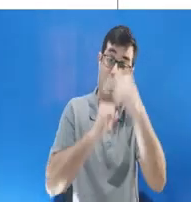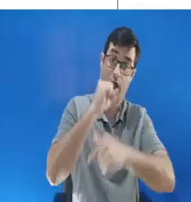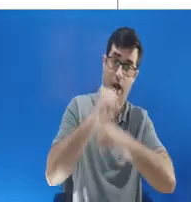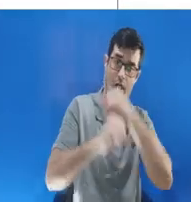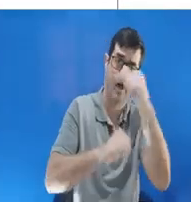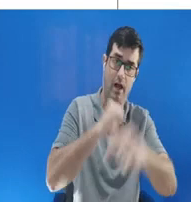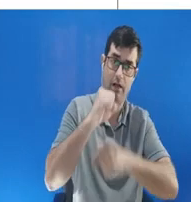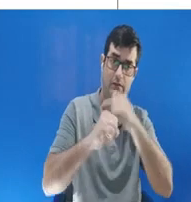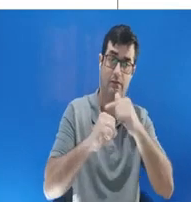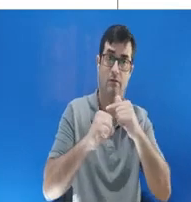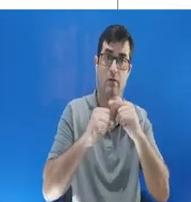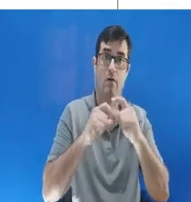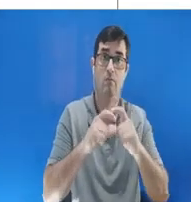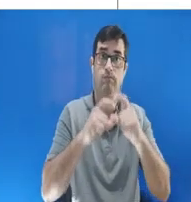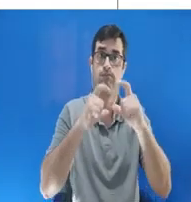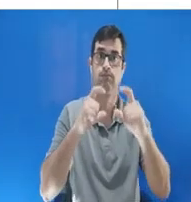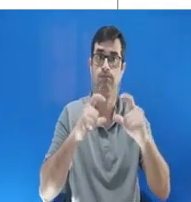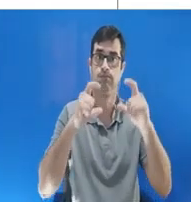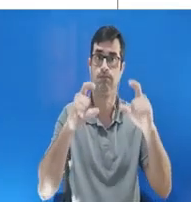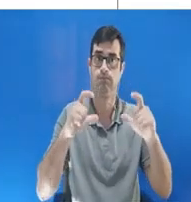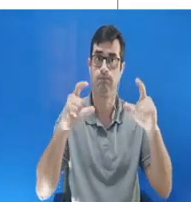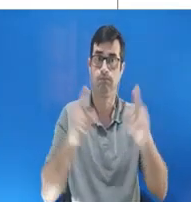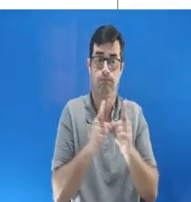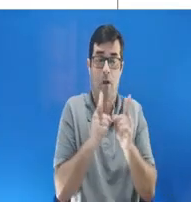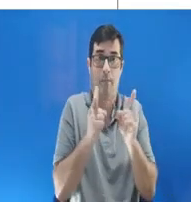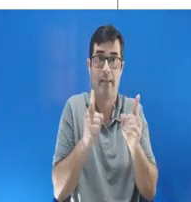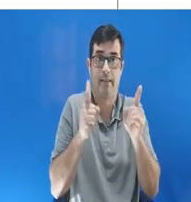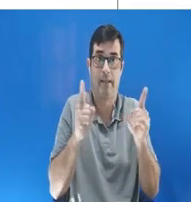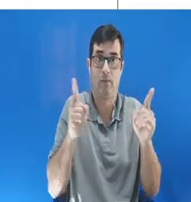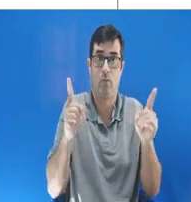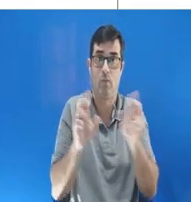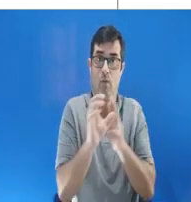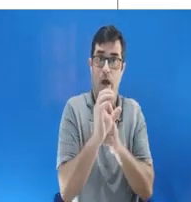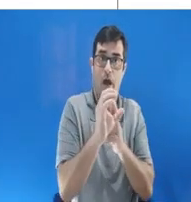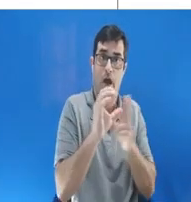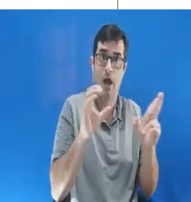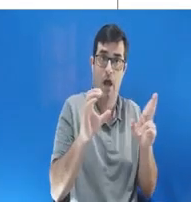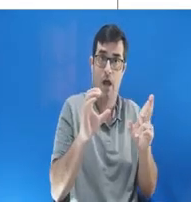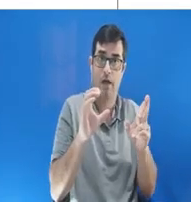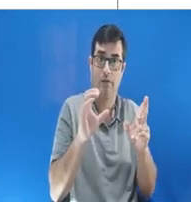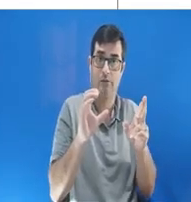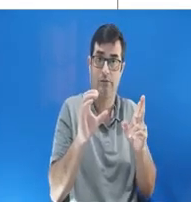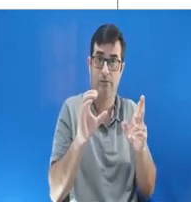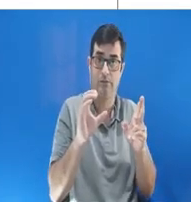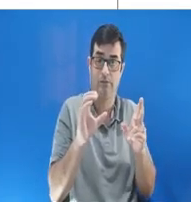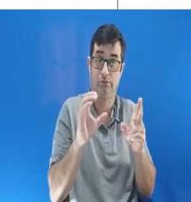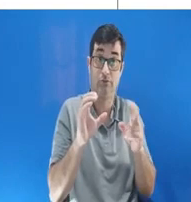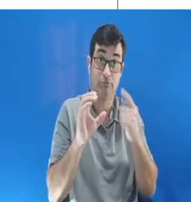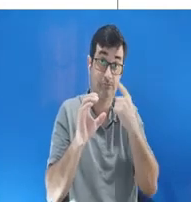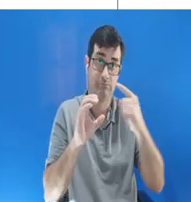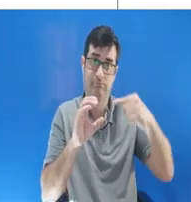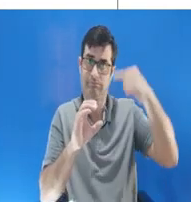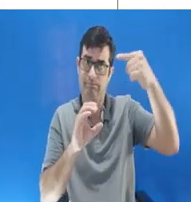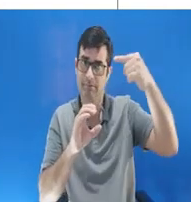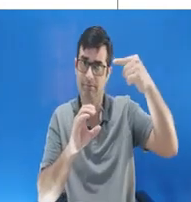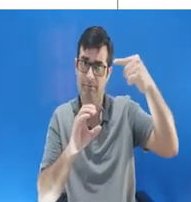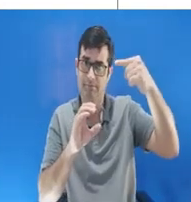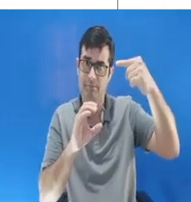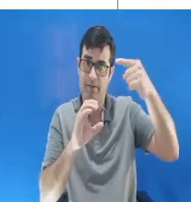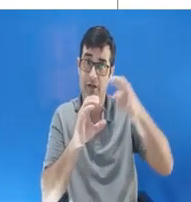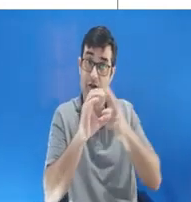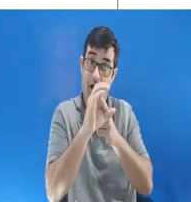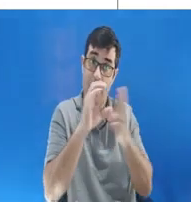átomo cada vez vai aumentando, né, o seu raio. Então, de cima para baixo, a gente vê